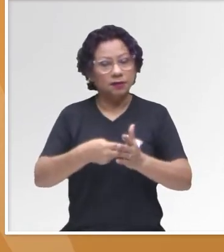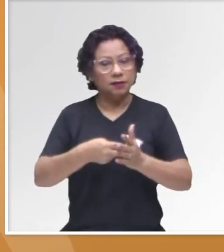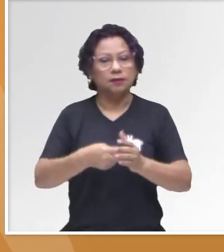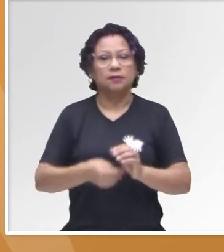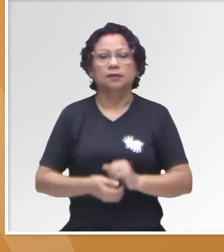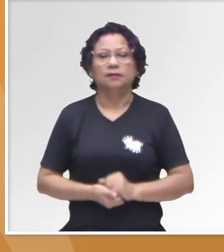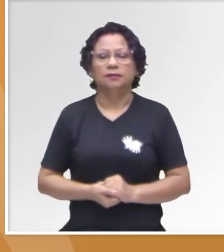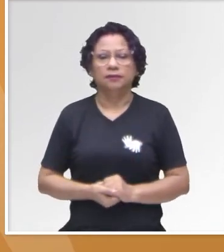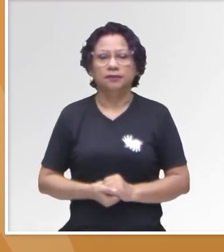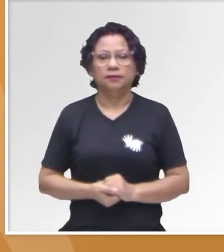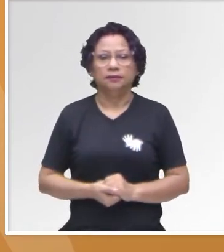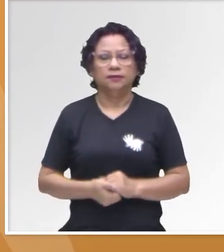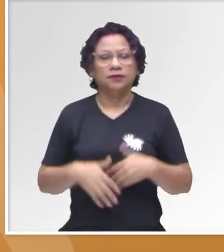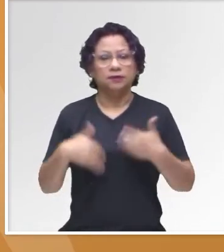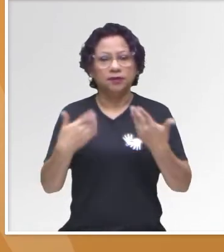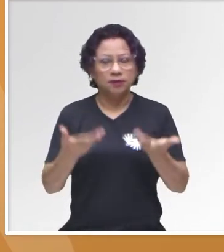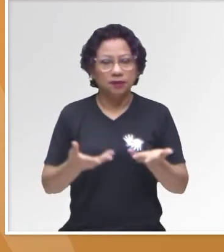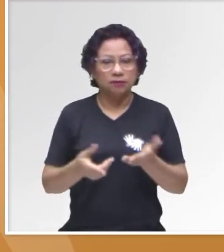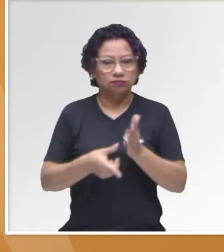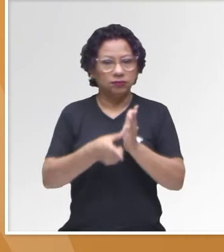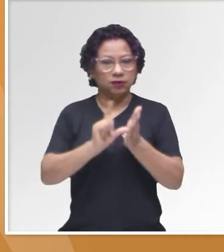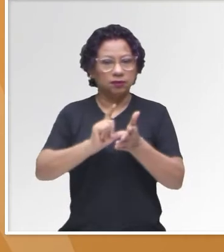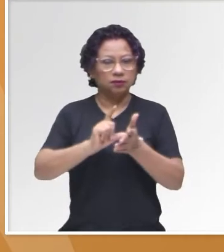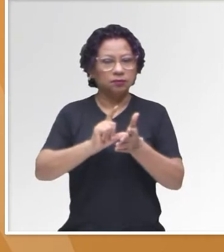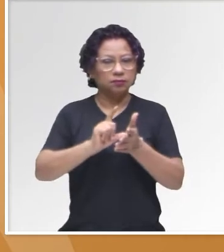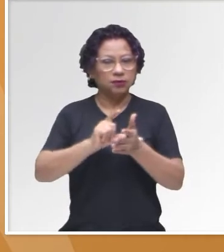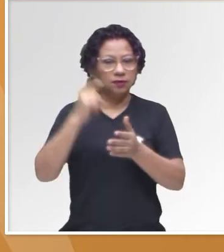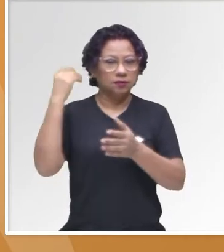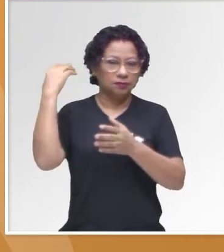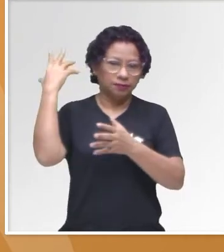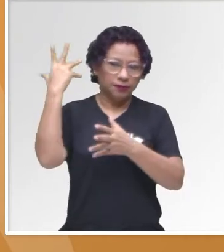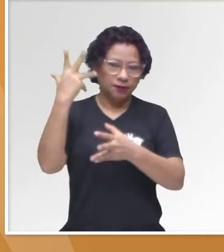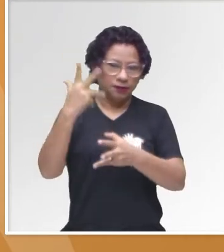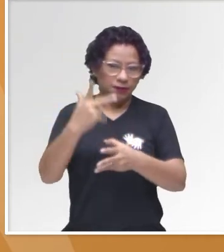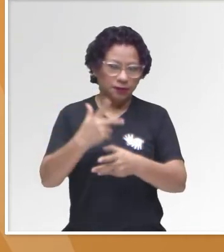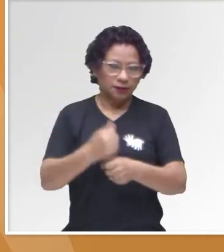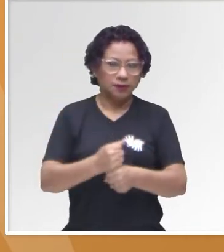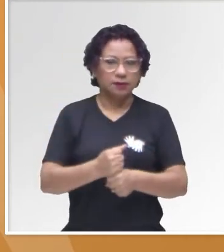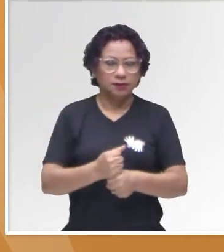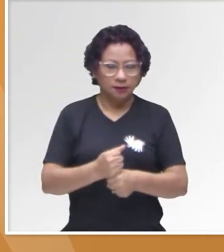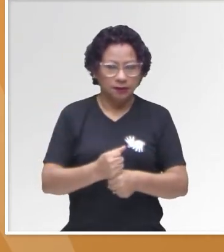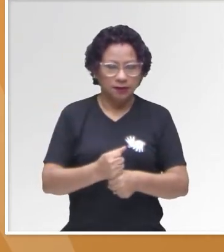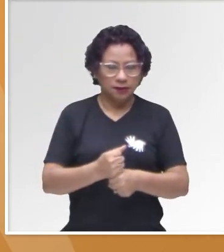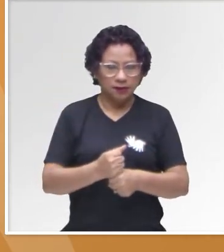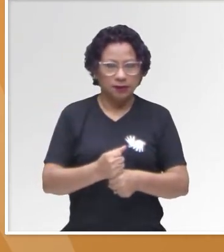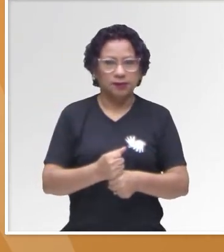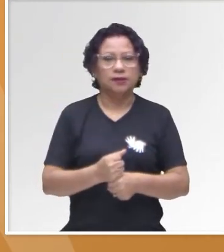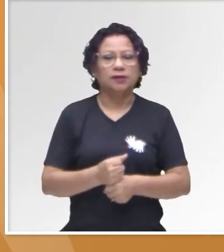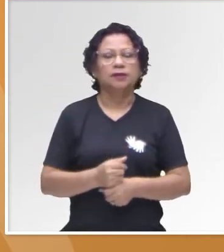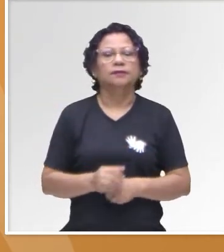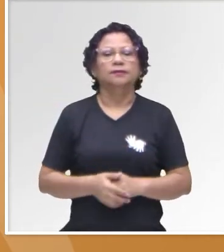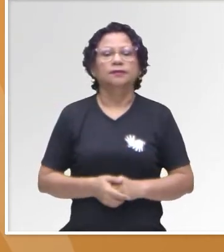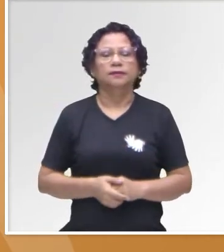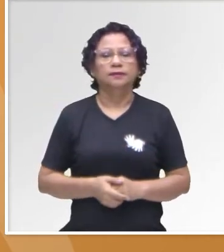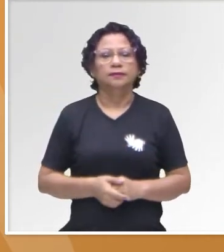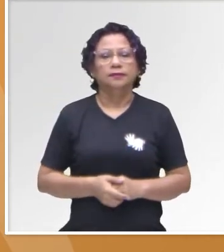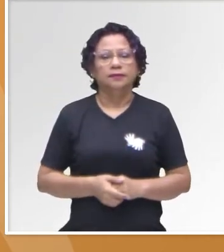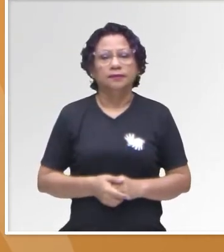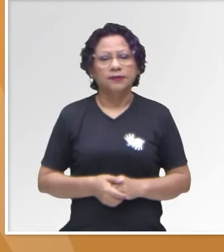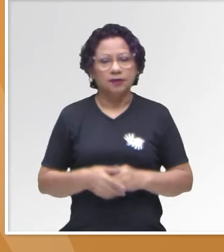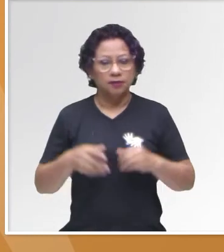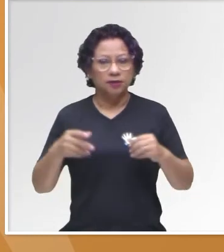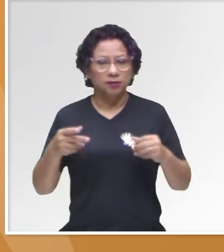sempre vê aí a revisão, né? Para a gente relembrar os conteúdos da aula anterior, até mesmo para a gente fazer um link com